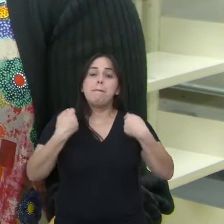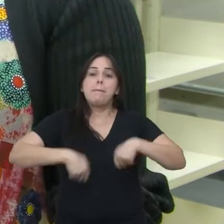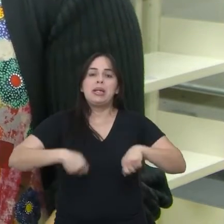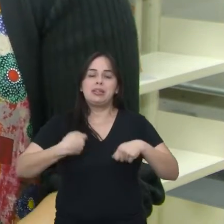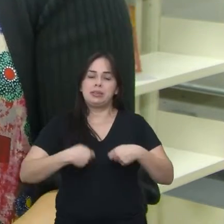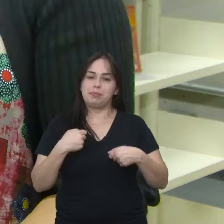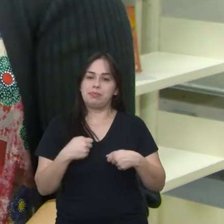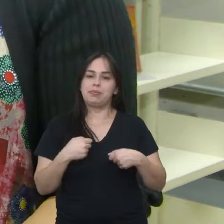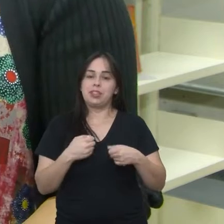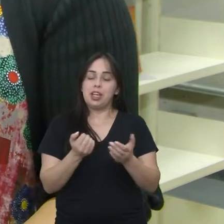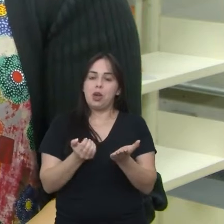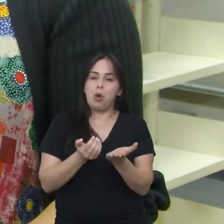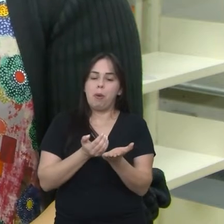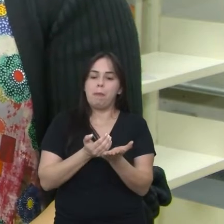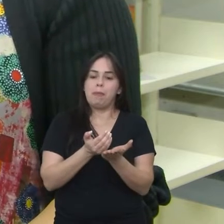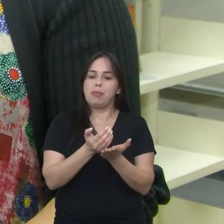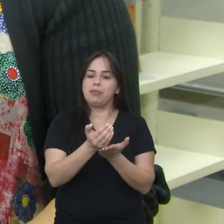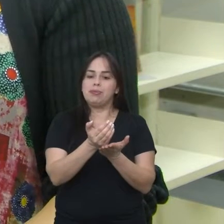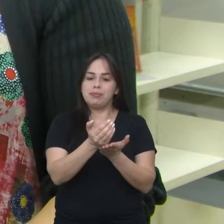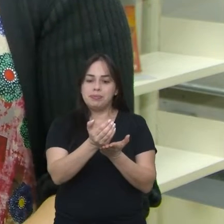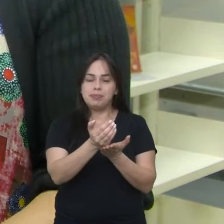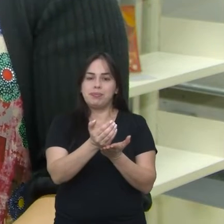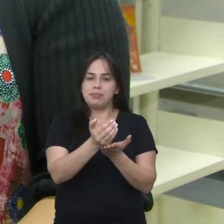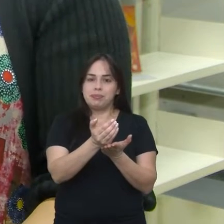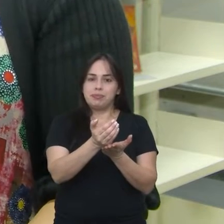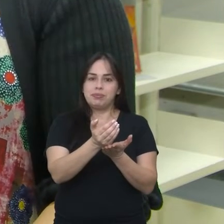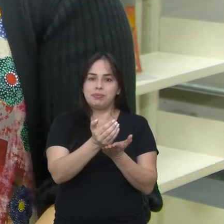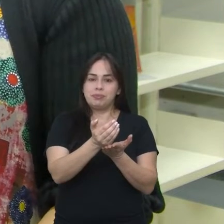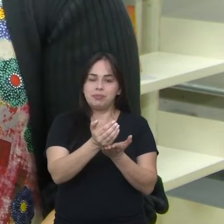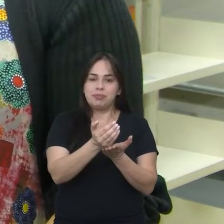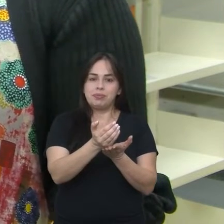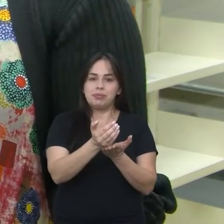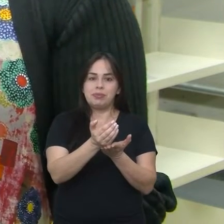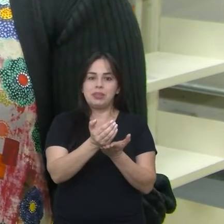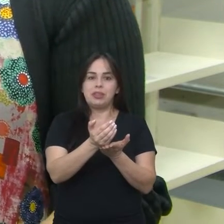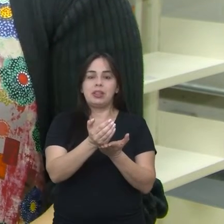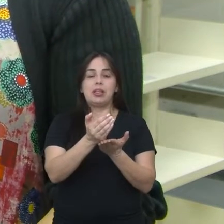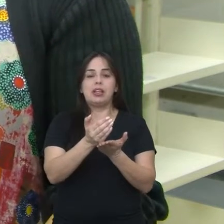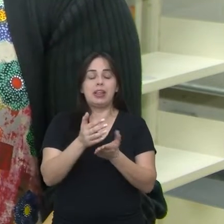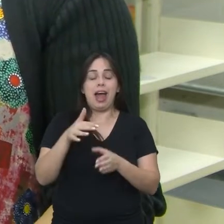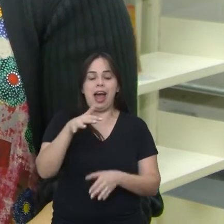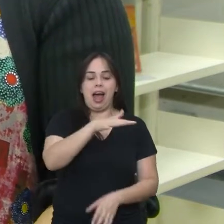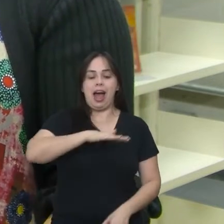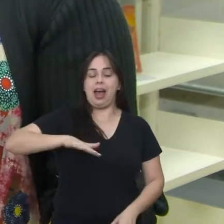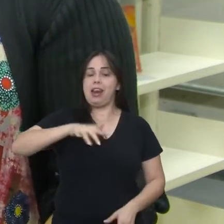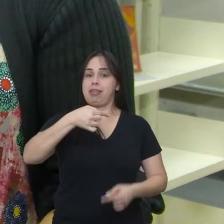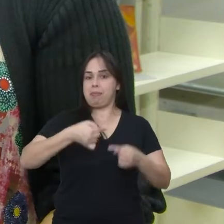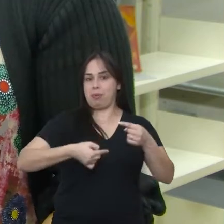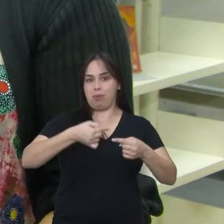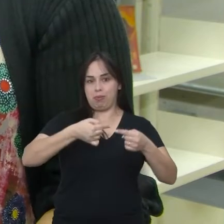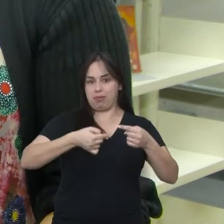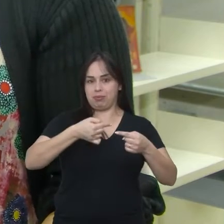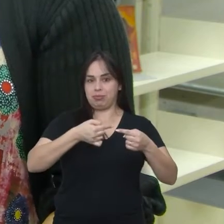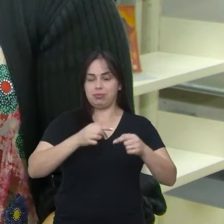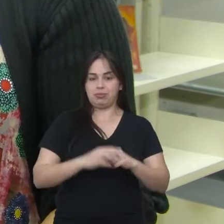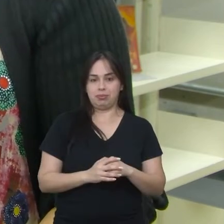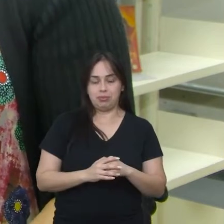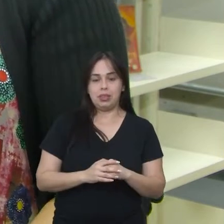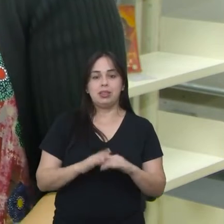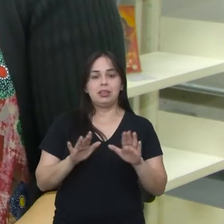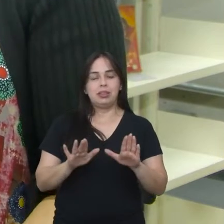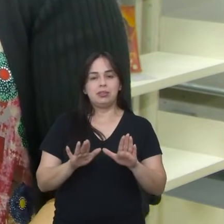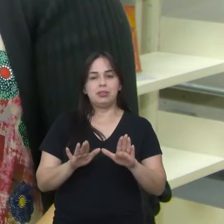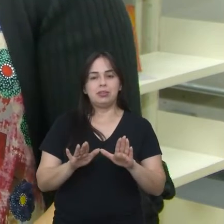questão e agora eu preciso que essa questão comece a ser trabalhada no nível da política pública,